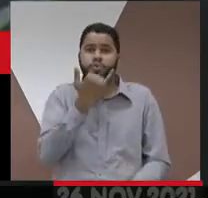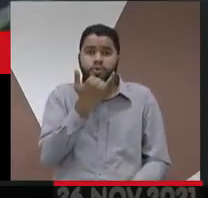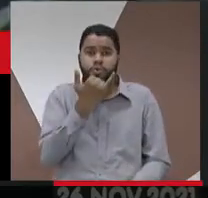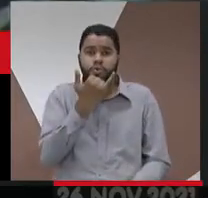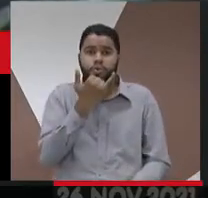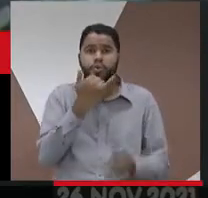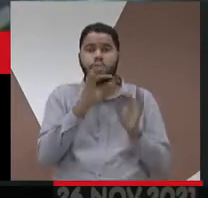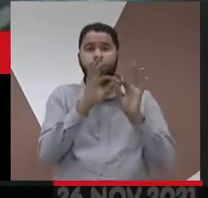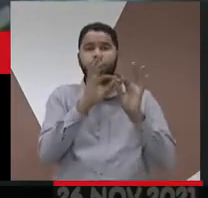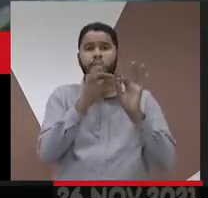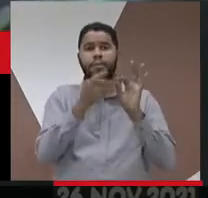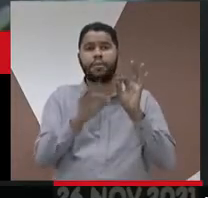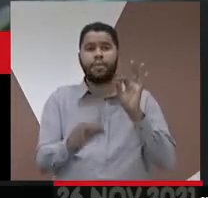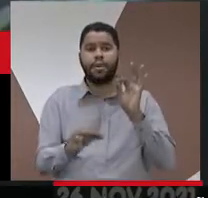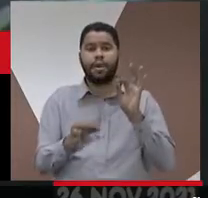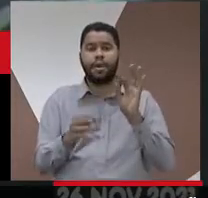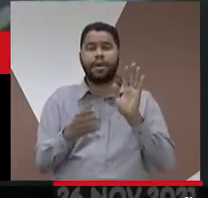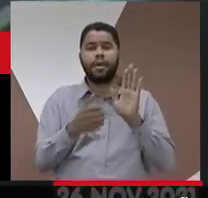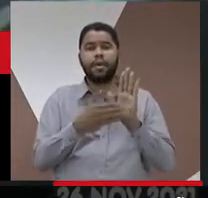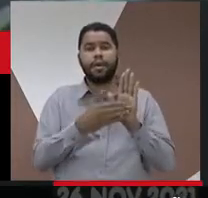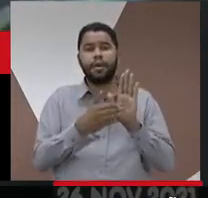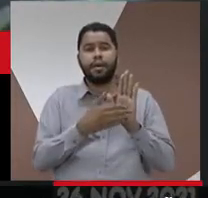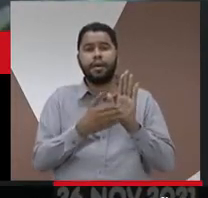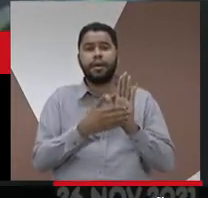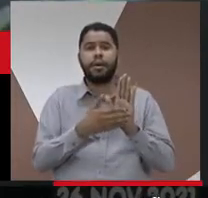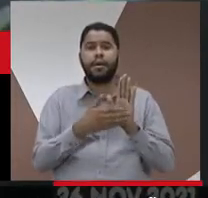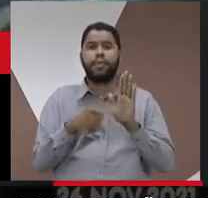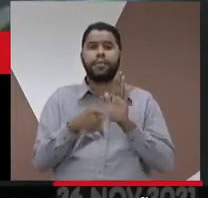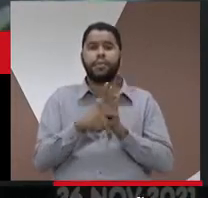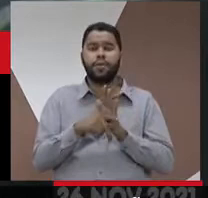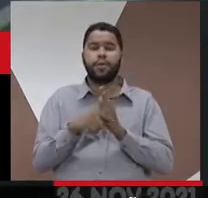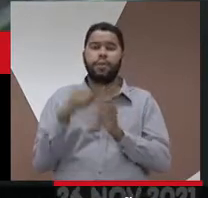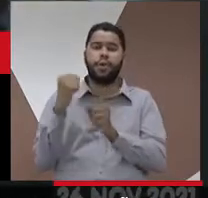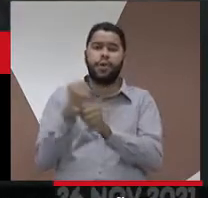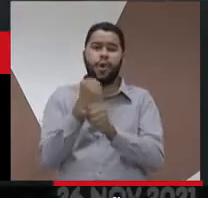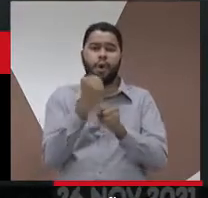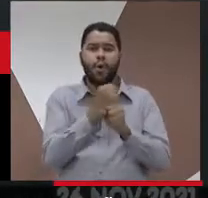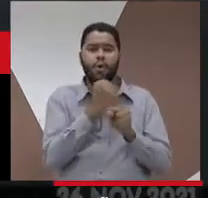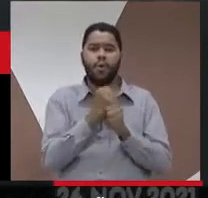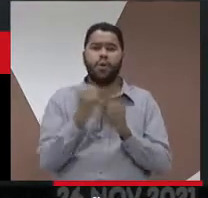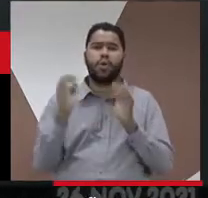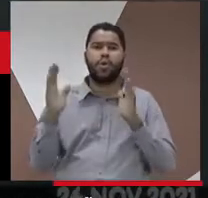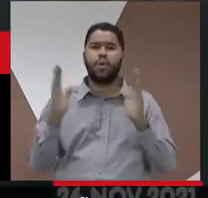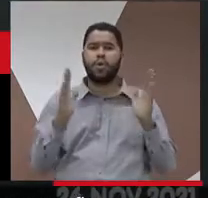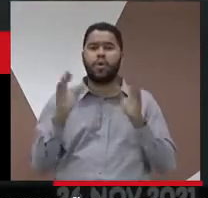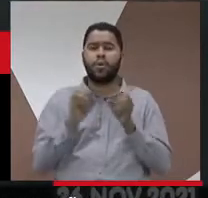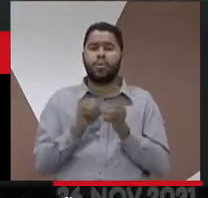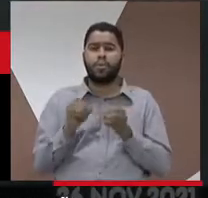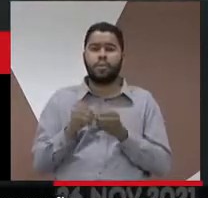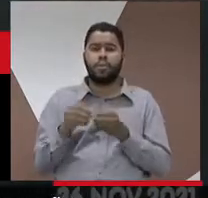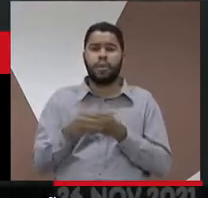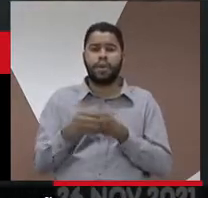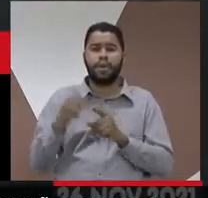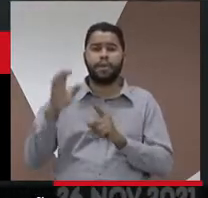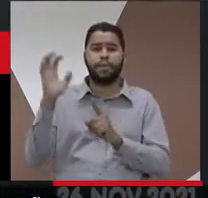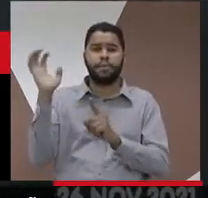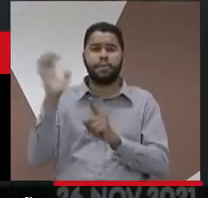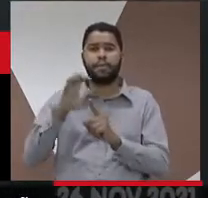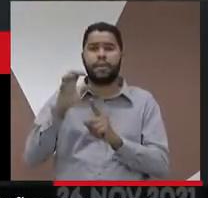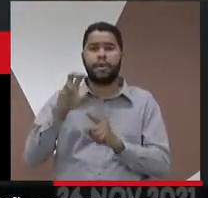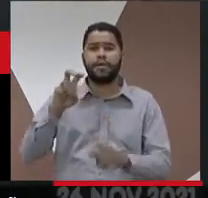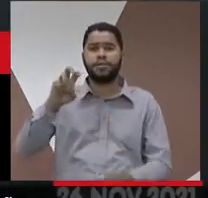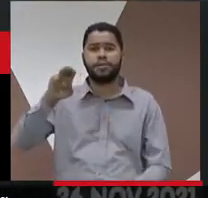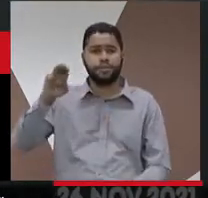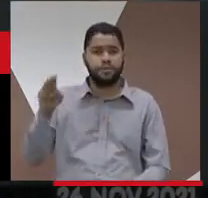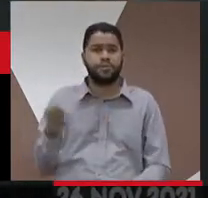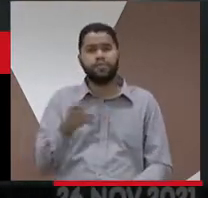delongar, mas se trata da maior obra de todos os tempos da região metropolitana, que vai impactar com 5 milhões